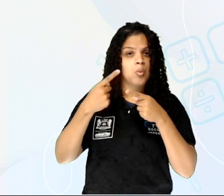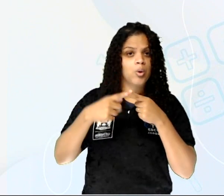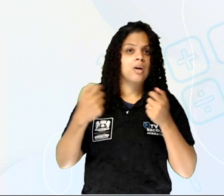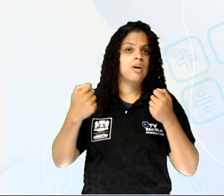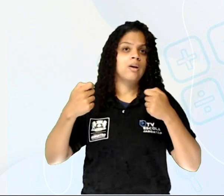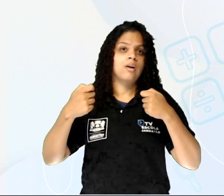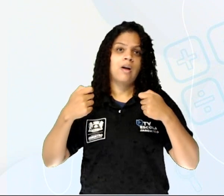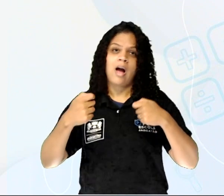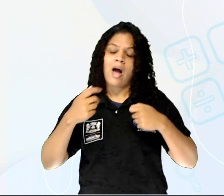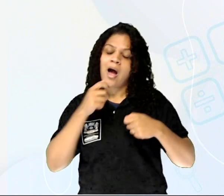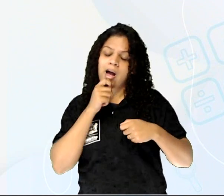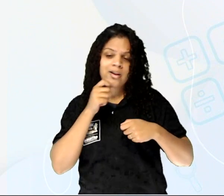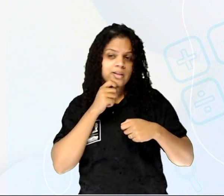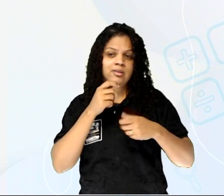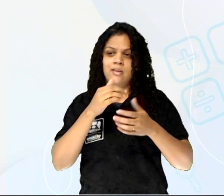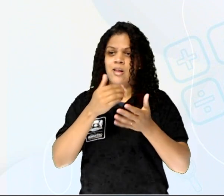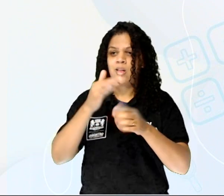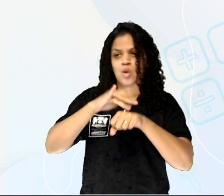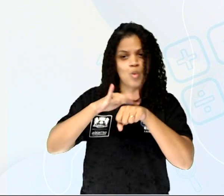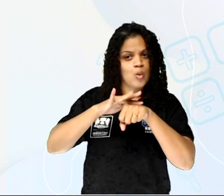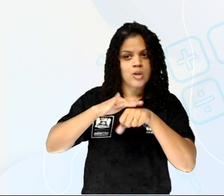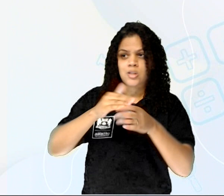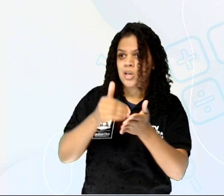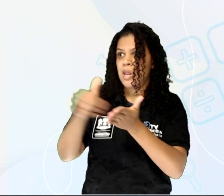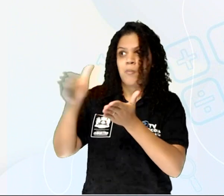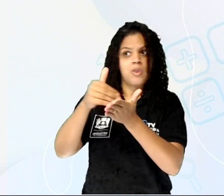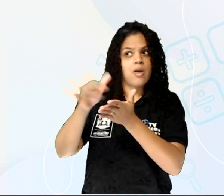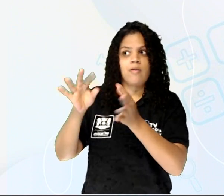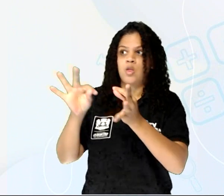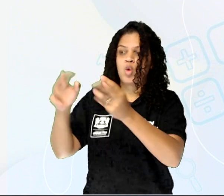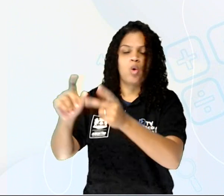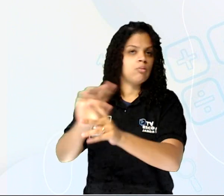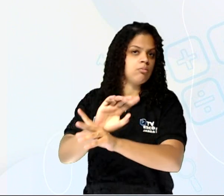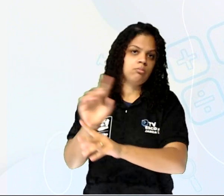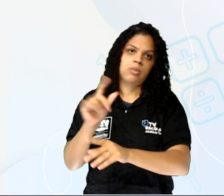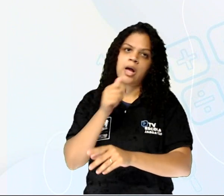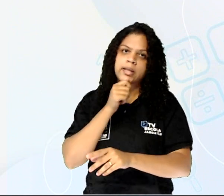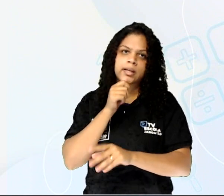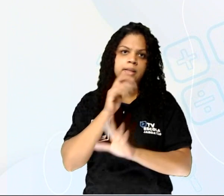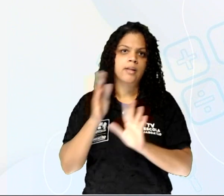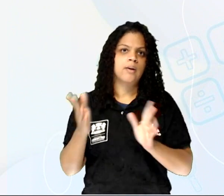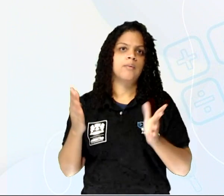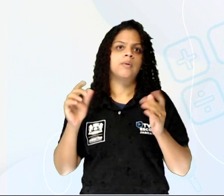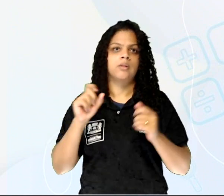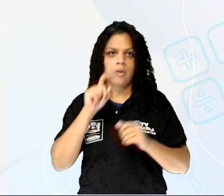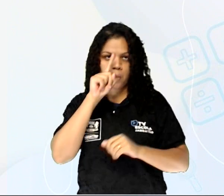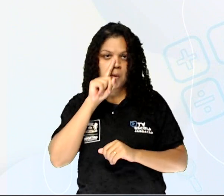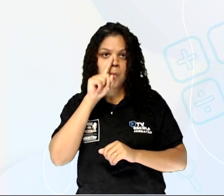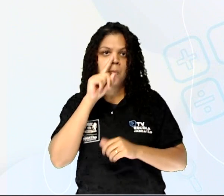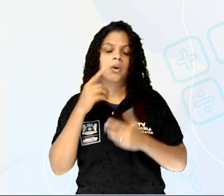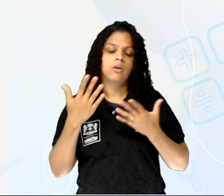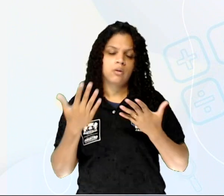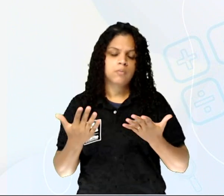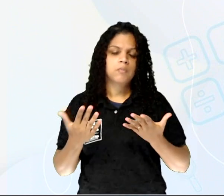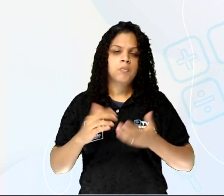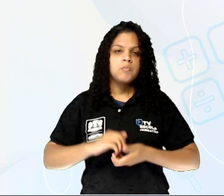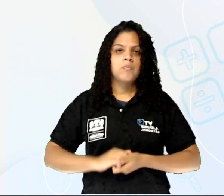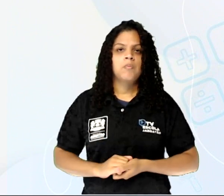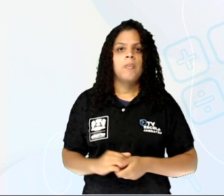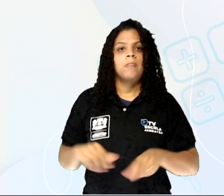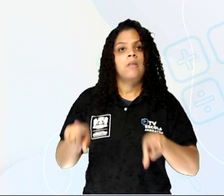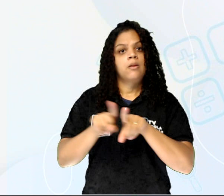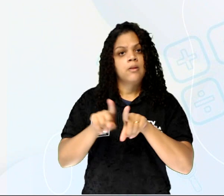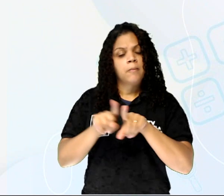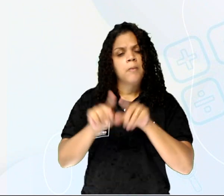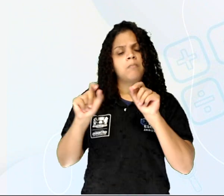eliminadas totalmente. Existe um iminente perigo da reintrodução de doenças já erradicadas. E isso pode ocorrer